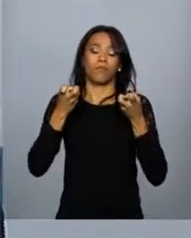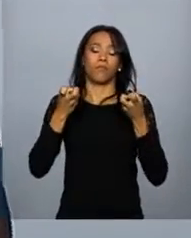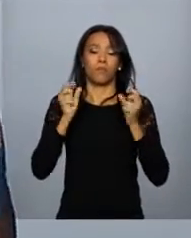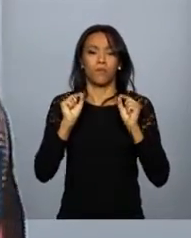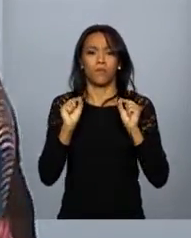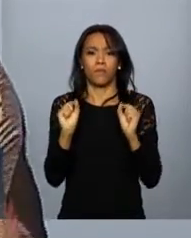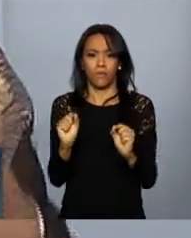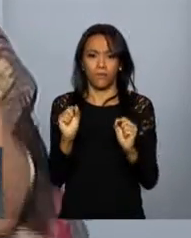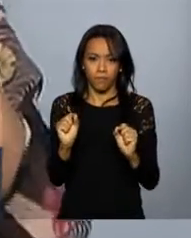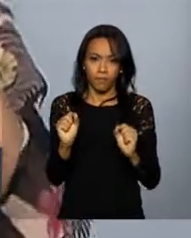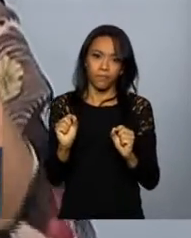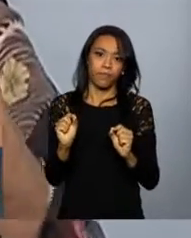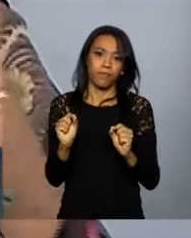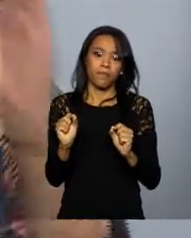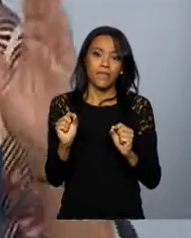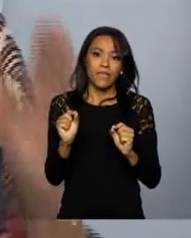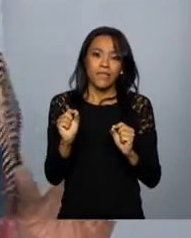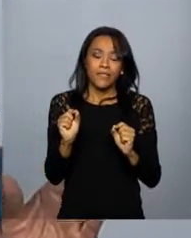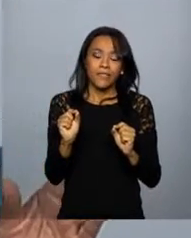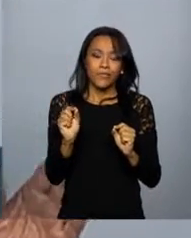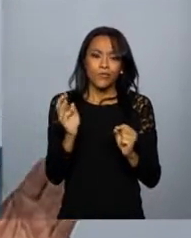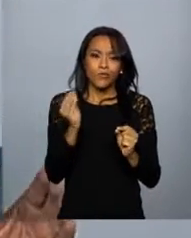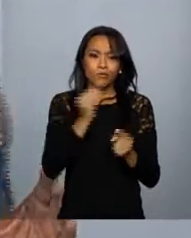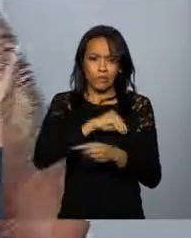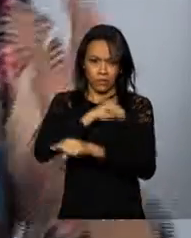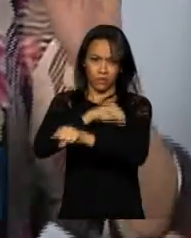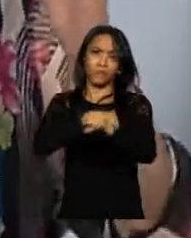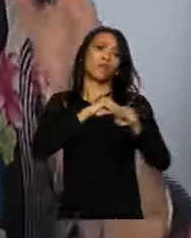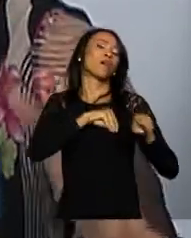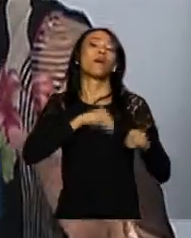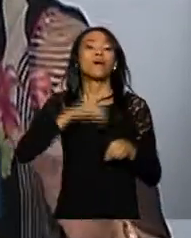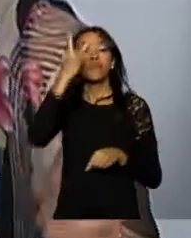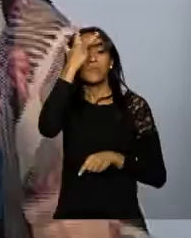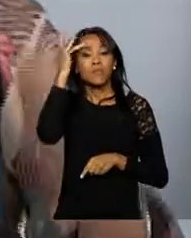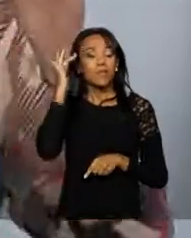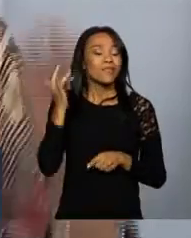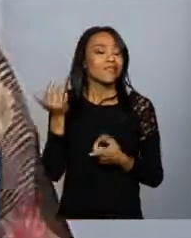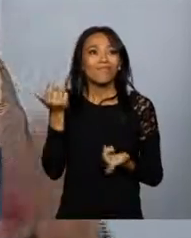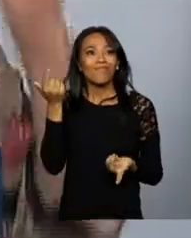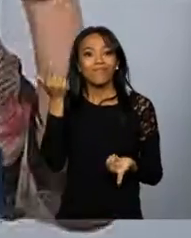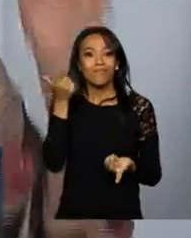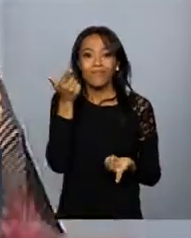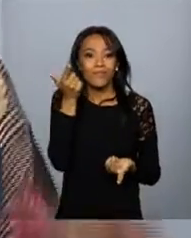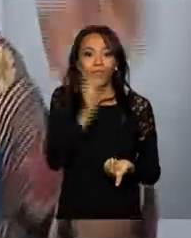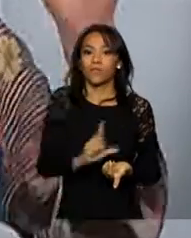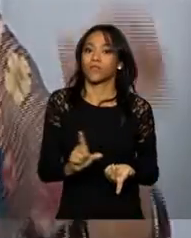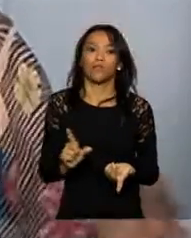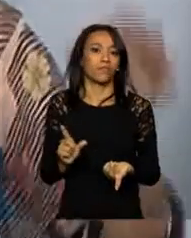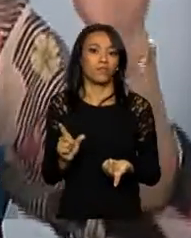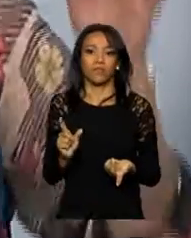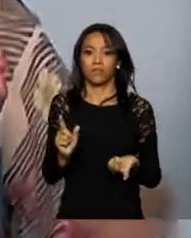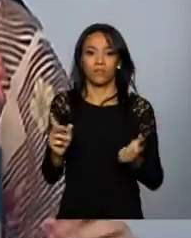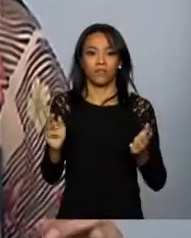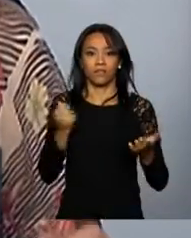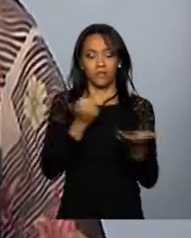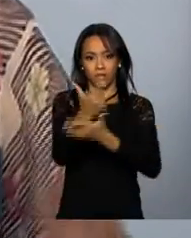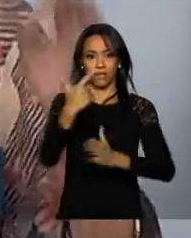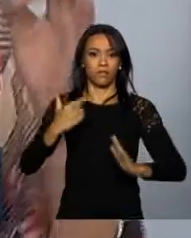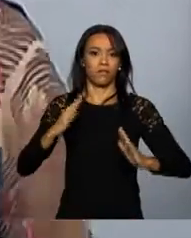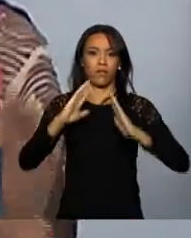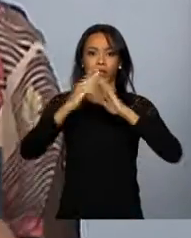que a renda das pessoas não dava para comprar uma casa